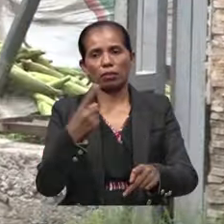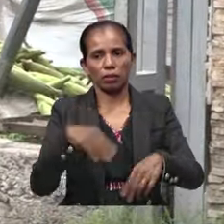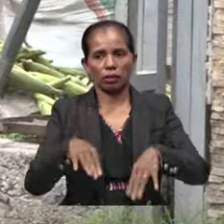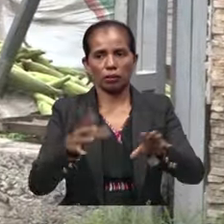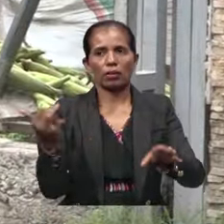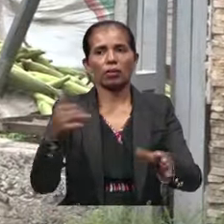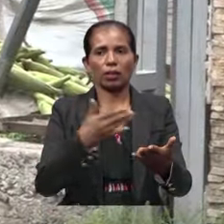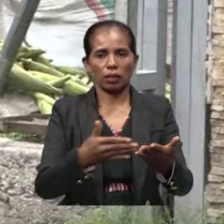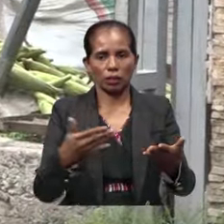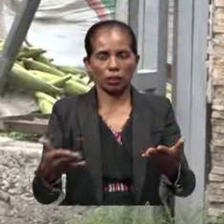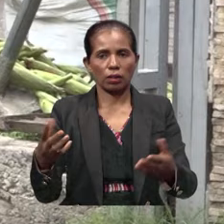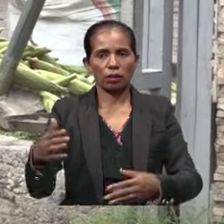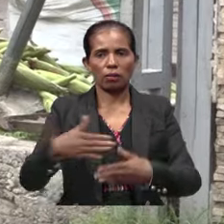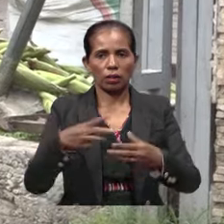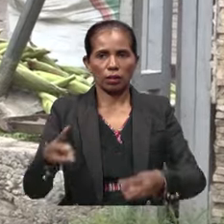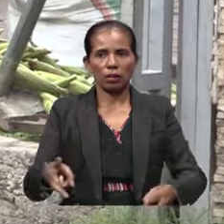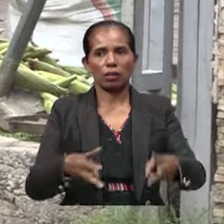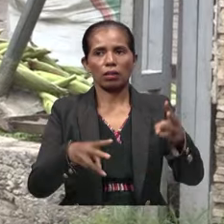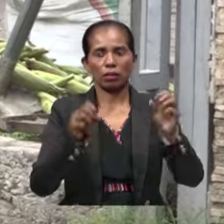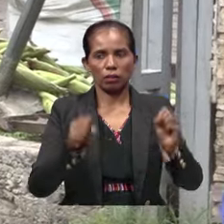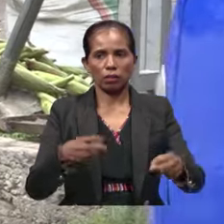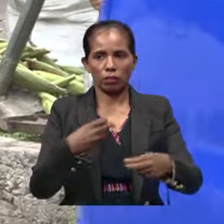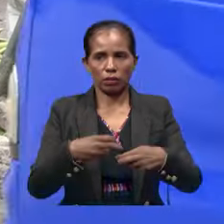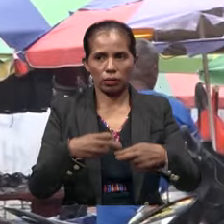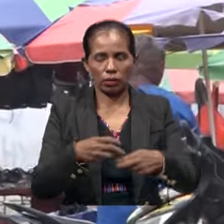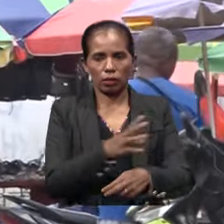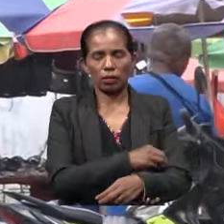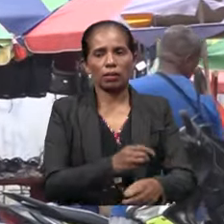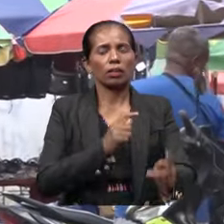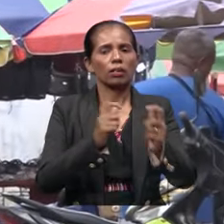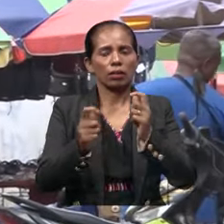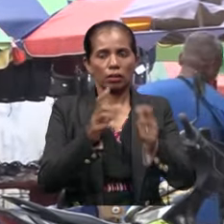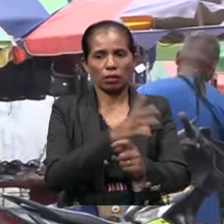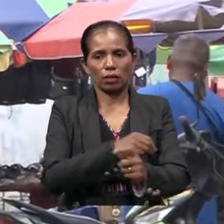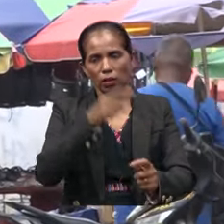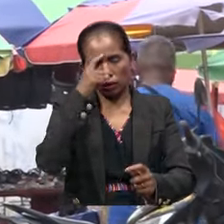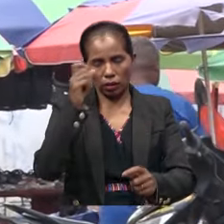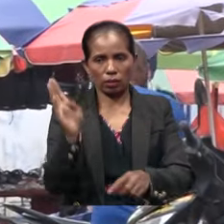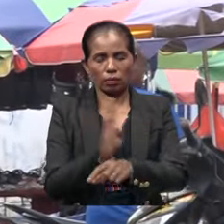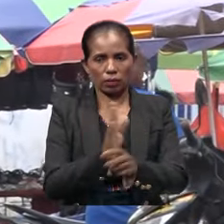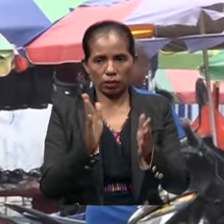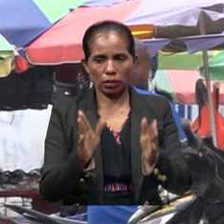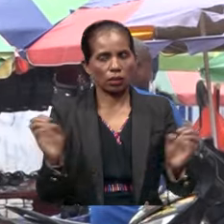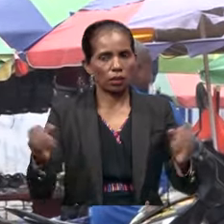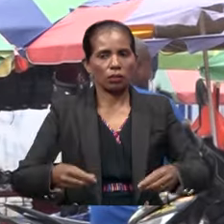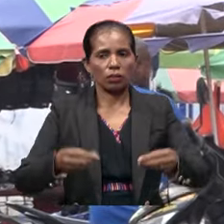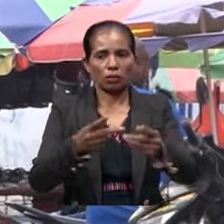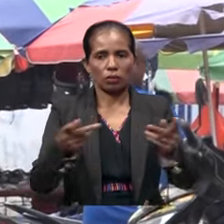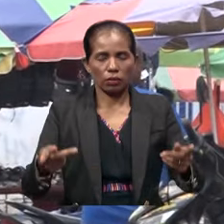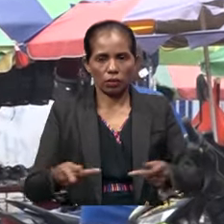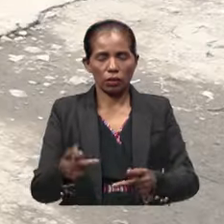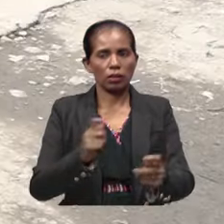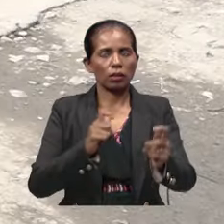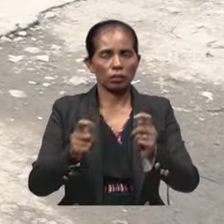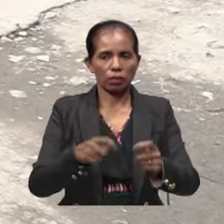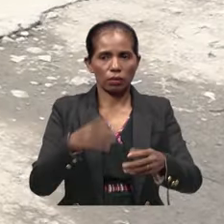sirenya sasang ia estrada nining ho di perturba movimento transporte, tamba negociante sira la fo espaço ba transporte